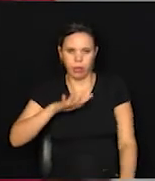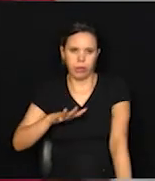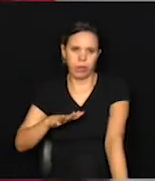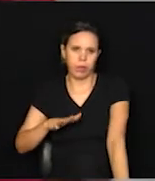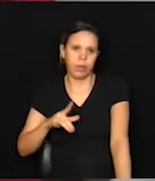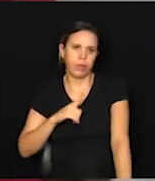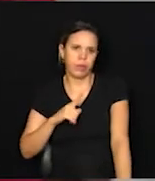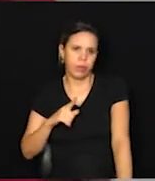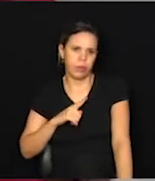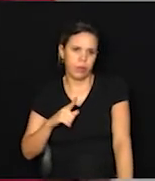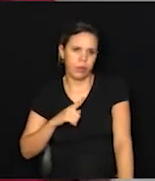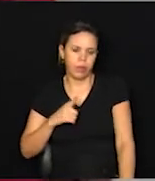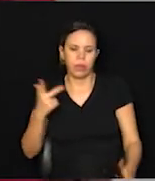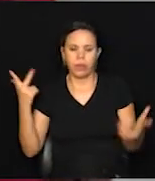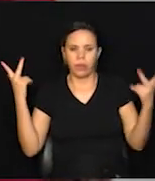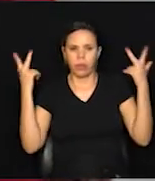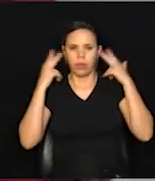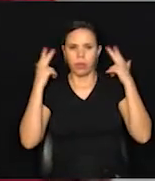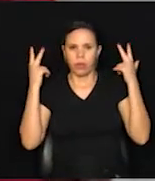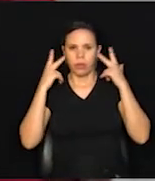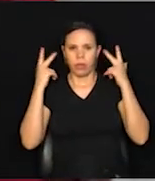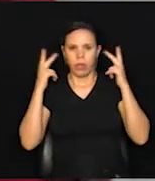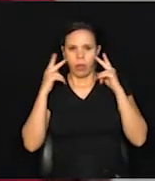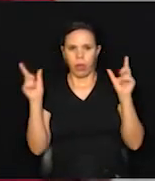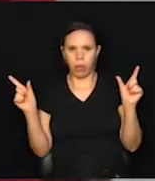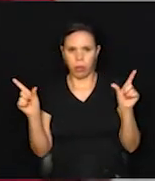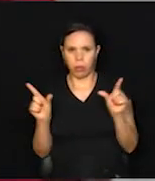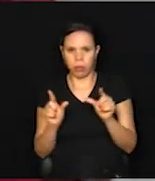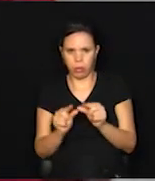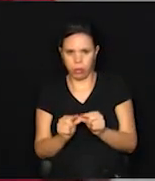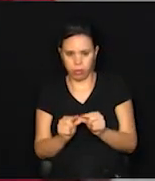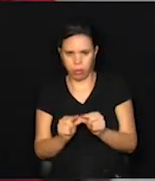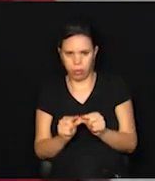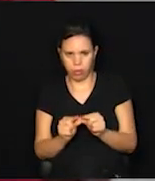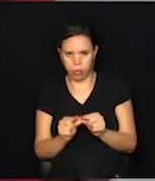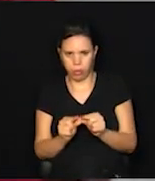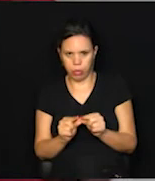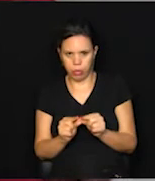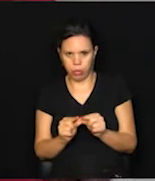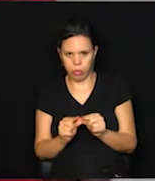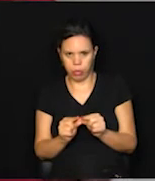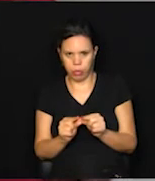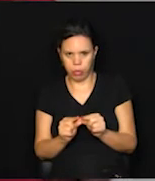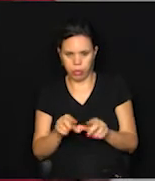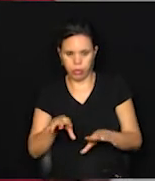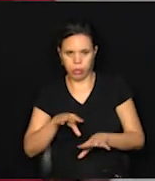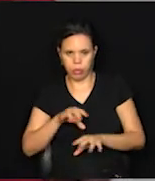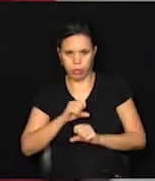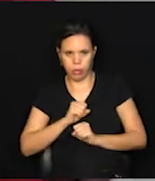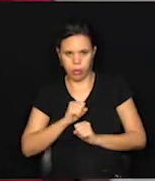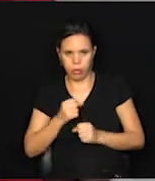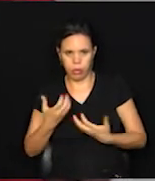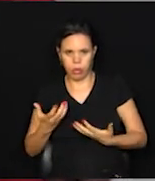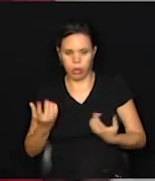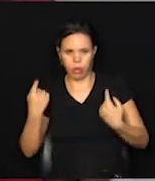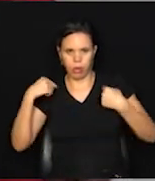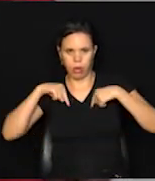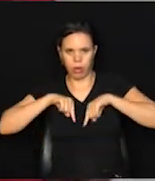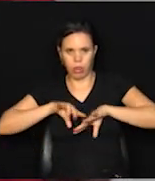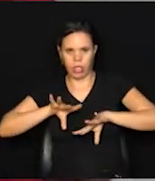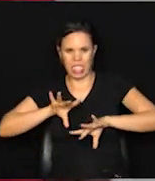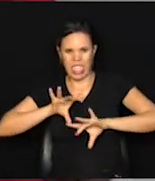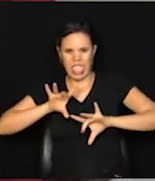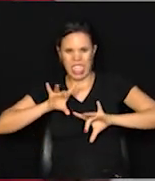terem naturalmente menos exposição de um tipo de receptor que permite que o vírus grude